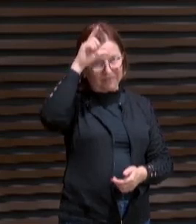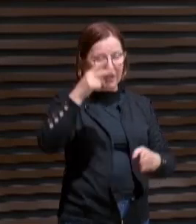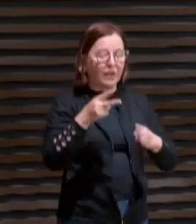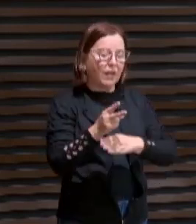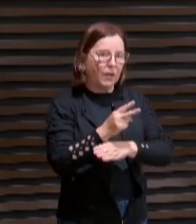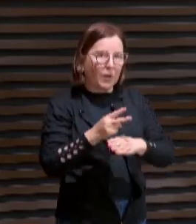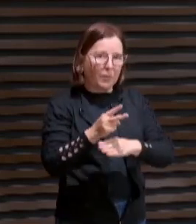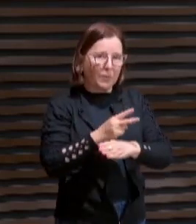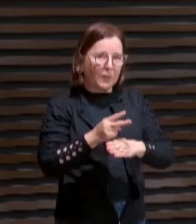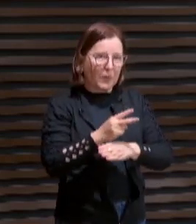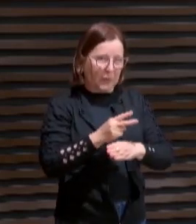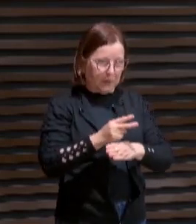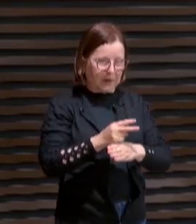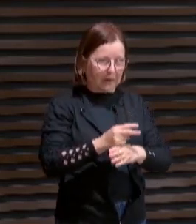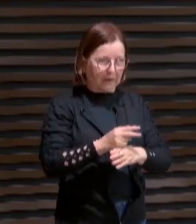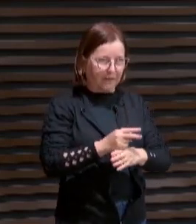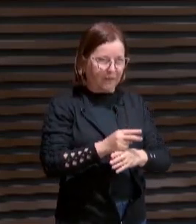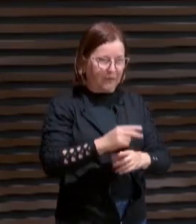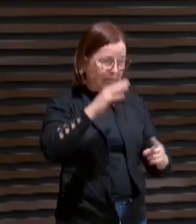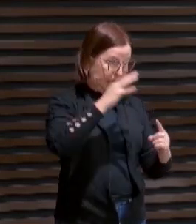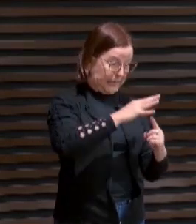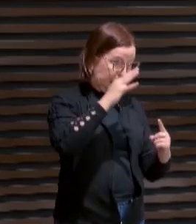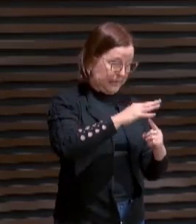procuraram convencer a multidão